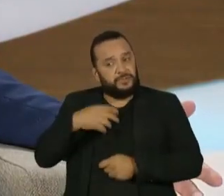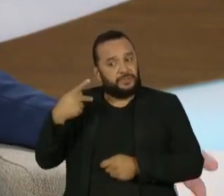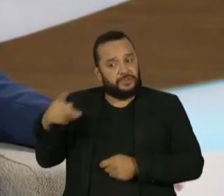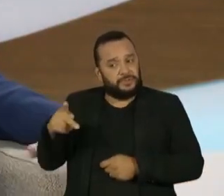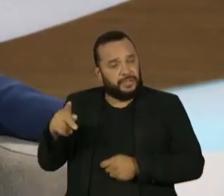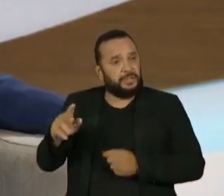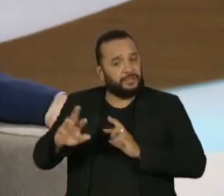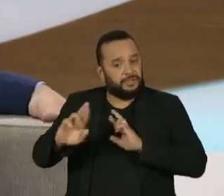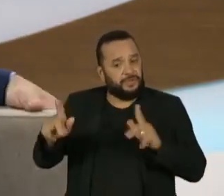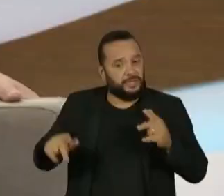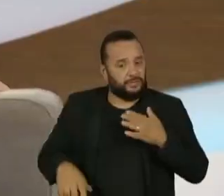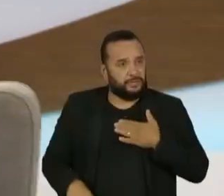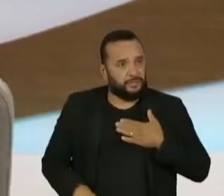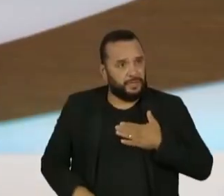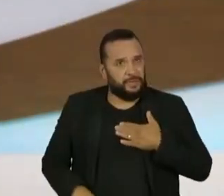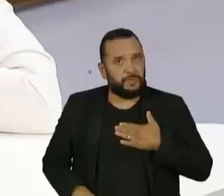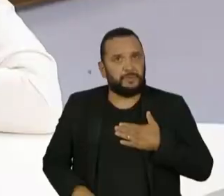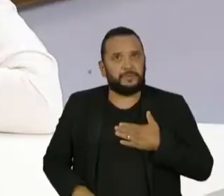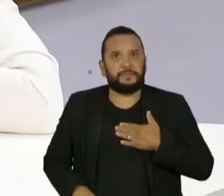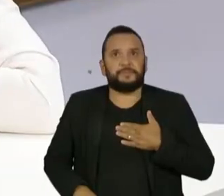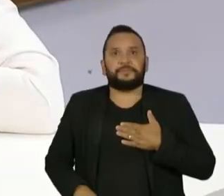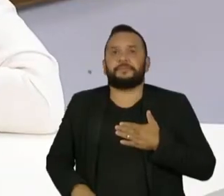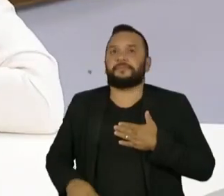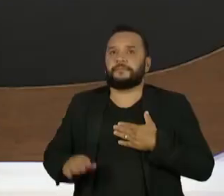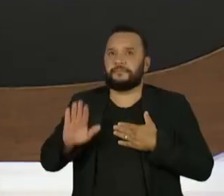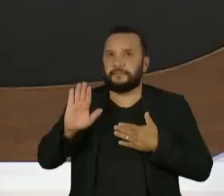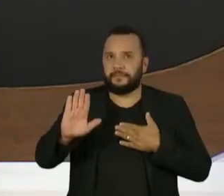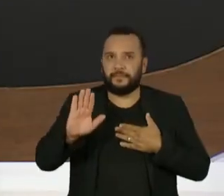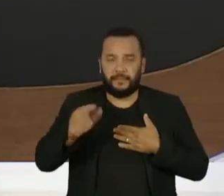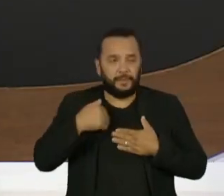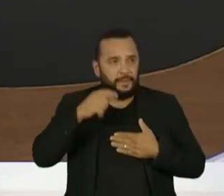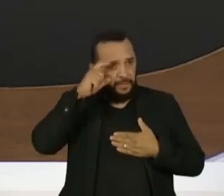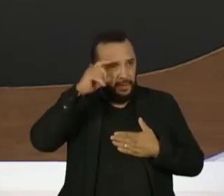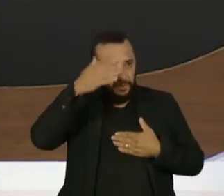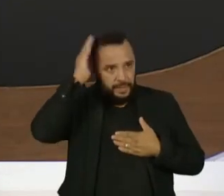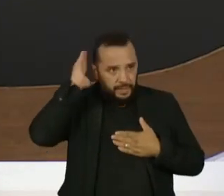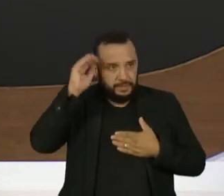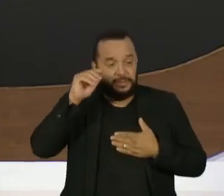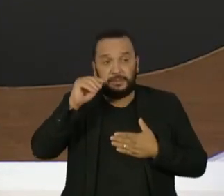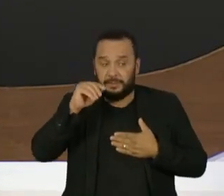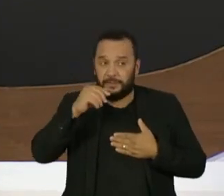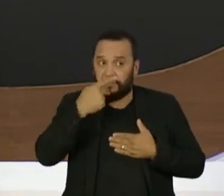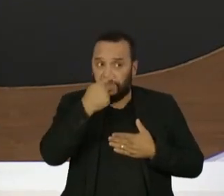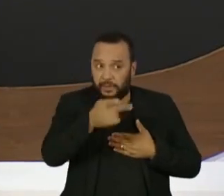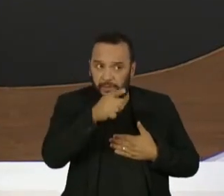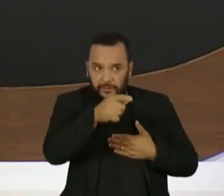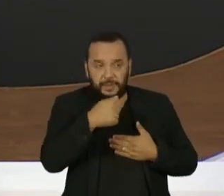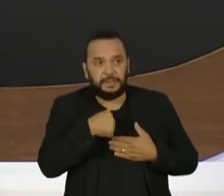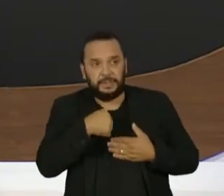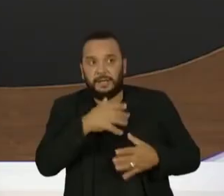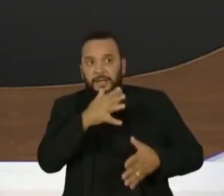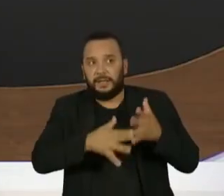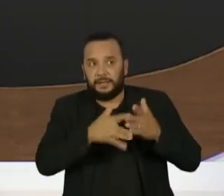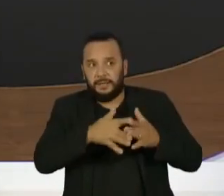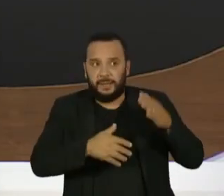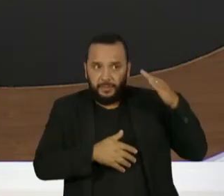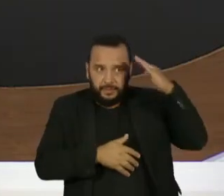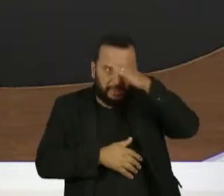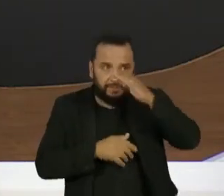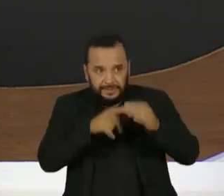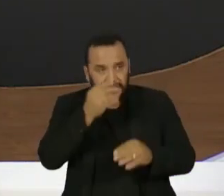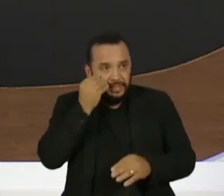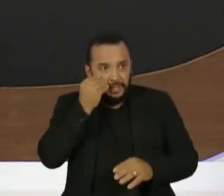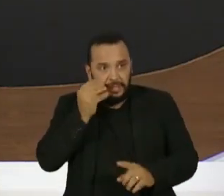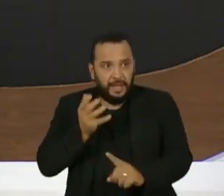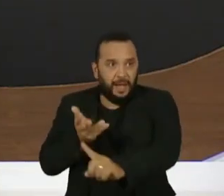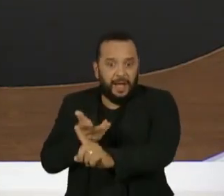meu. Teve um episódio em que mas ele chegou a dizer que o senhor colocava o mandato do presidente em risco ao tentar atrair o Centrão. O